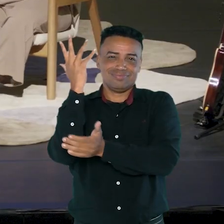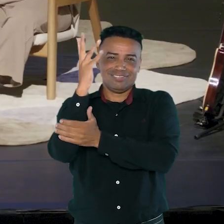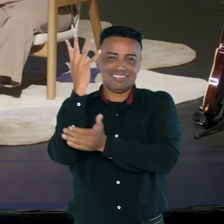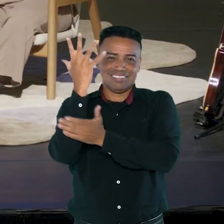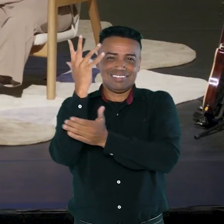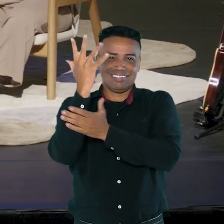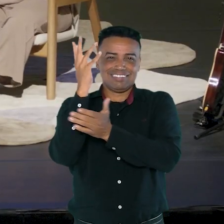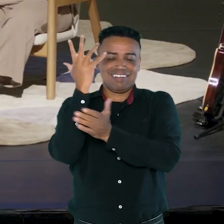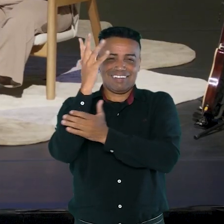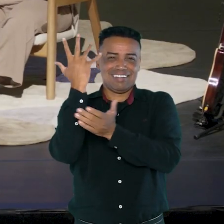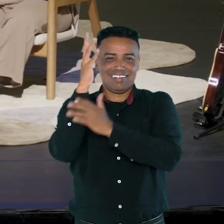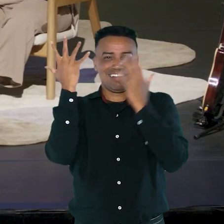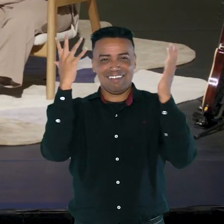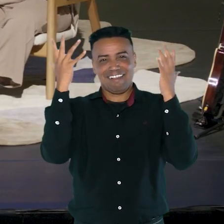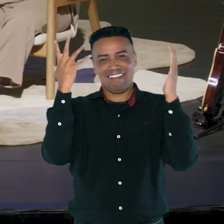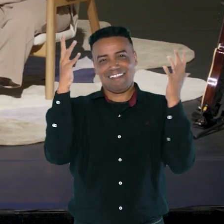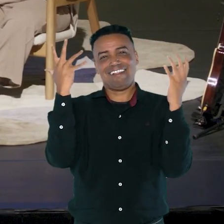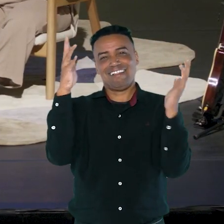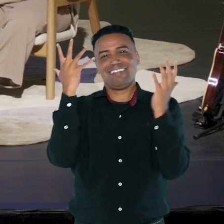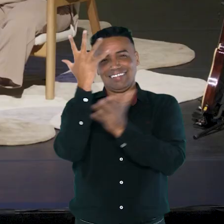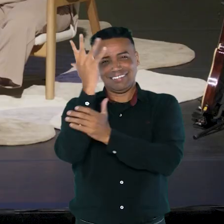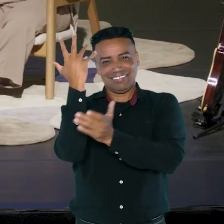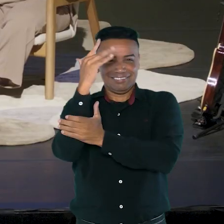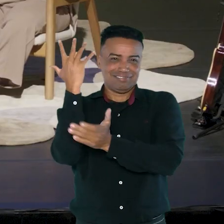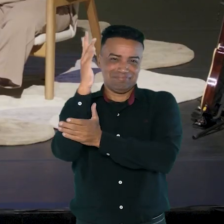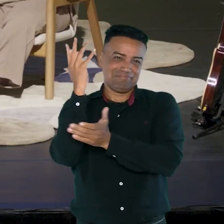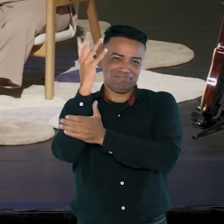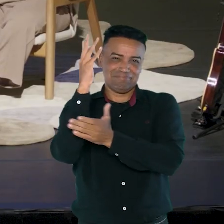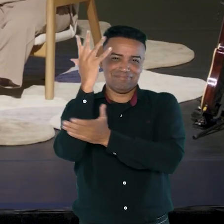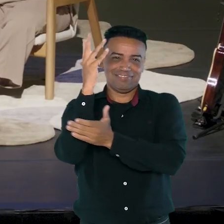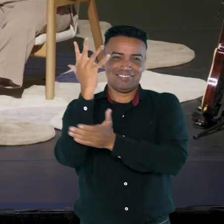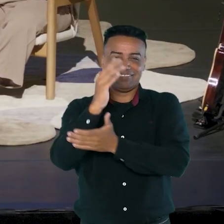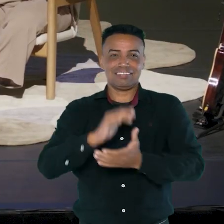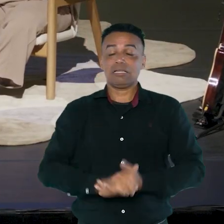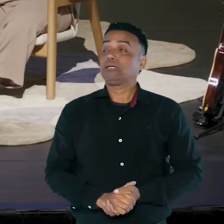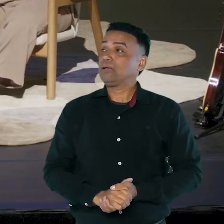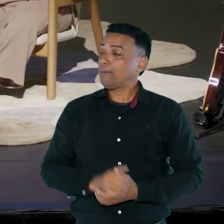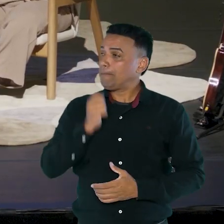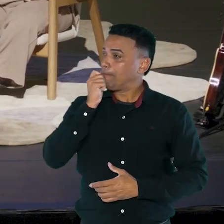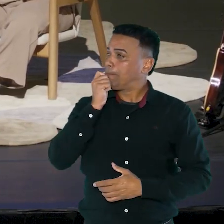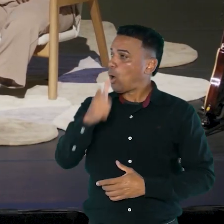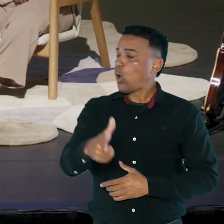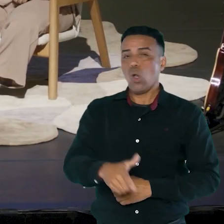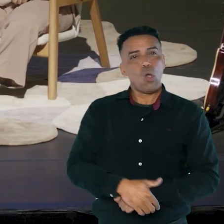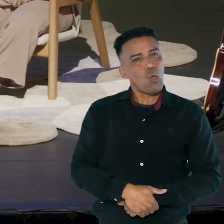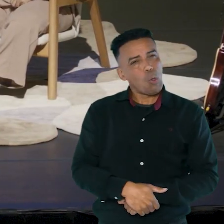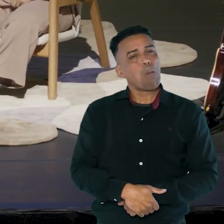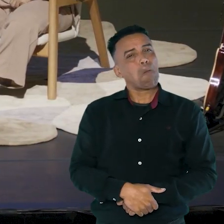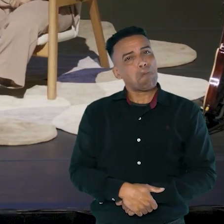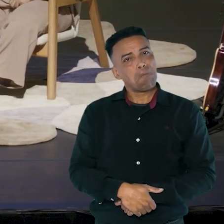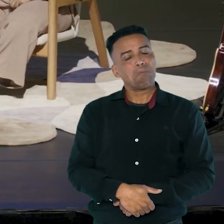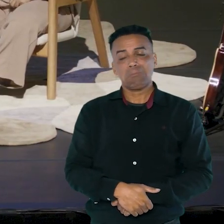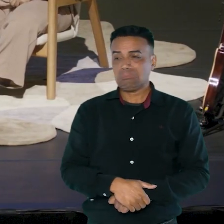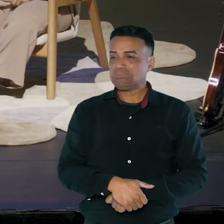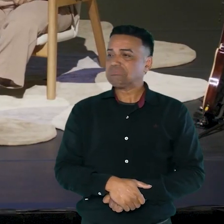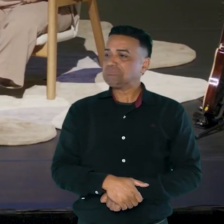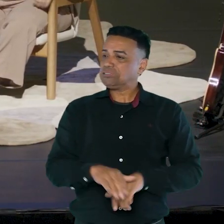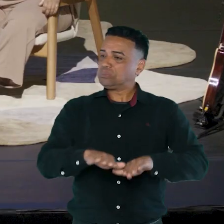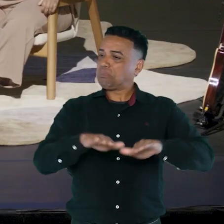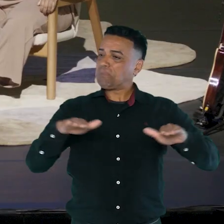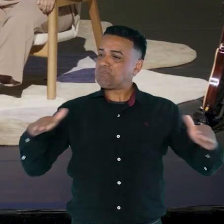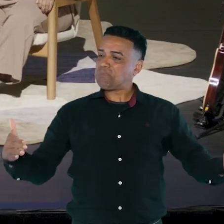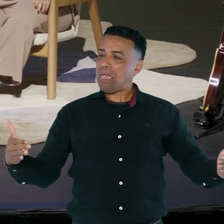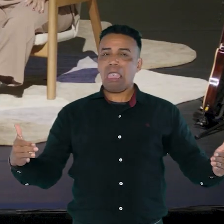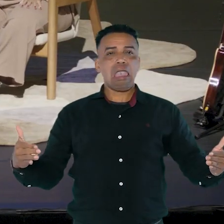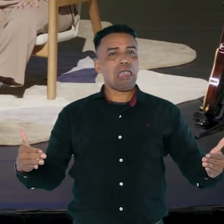E agora vemos que Sérgio Vaz já retornou ao seu lugar. Porra! Que mesa, hein,